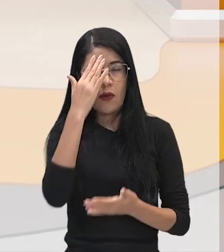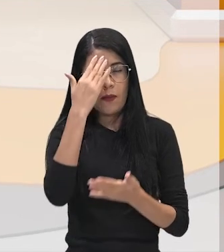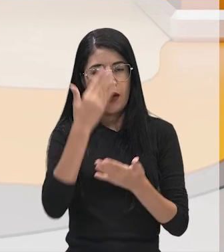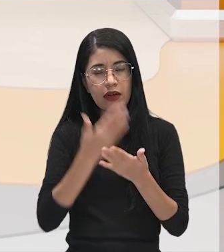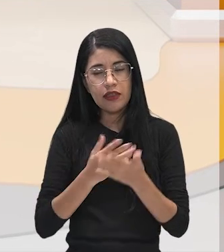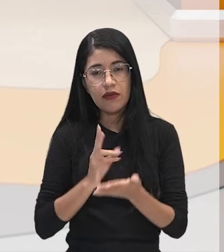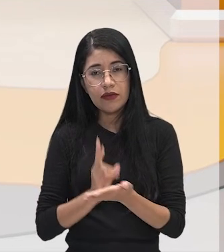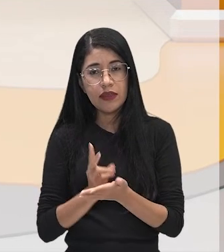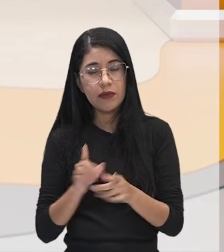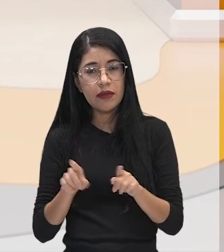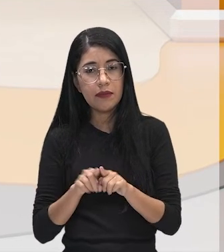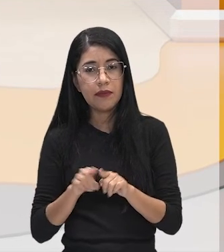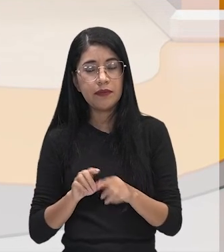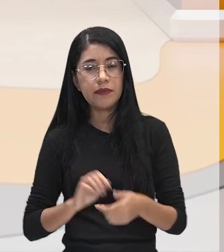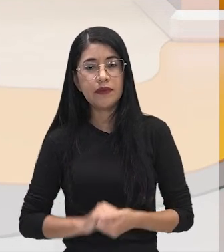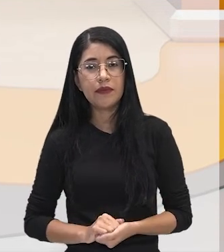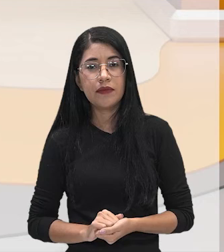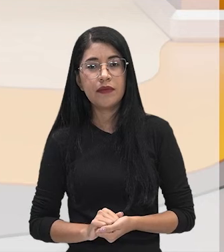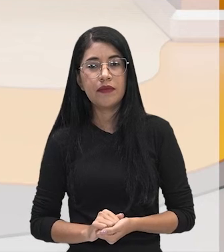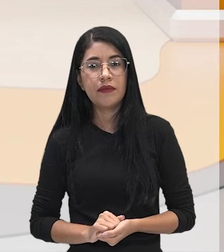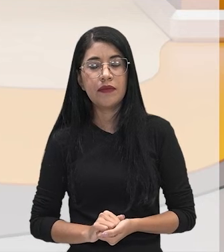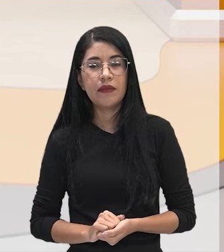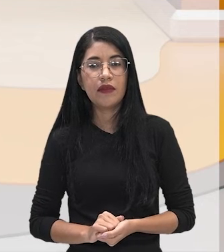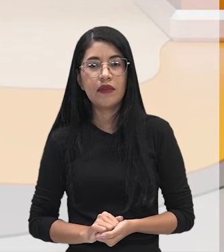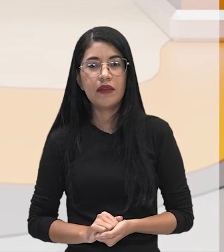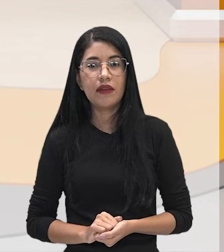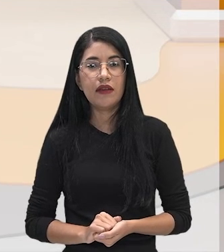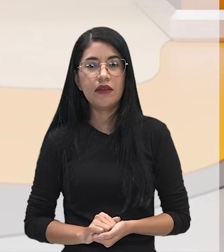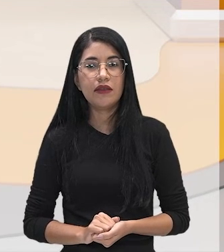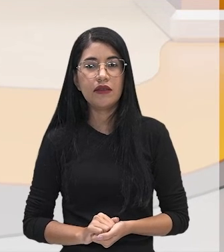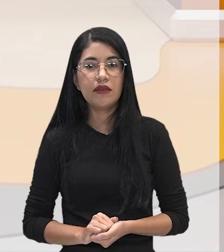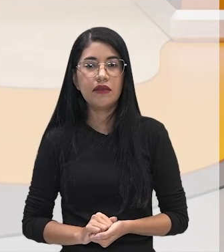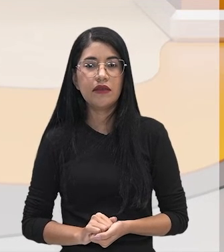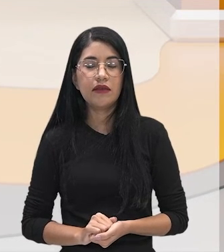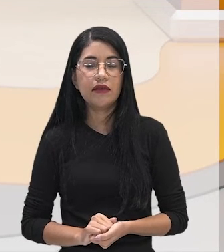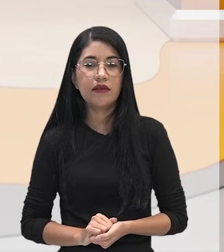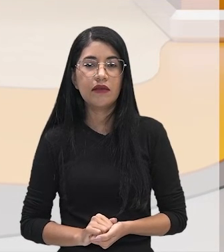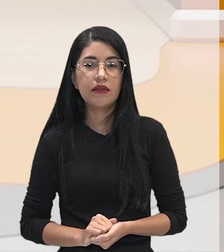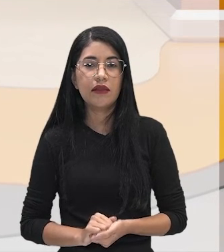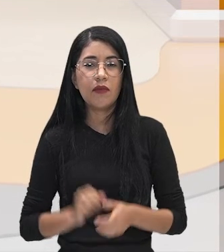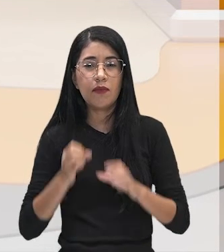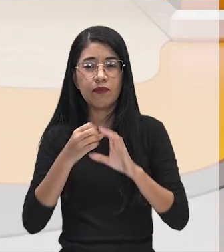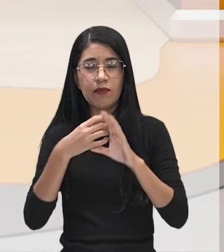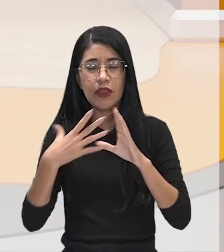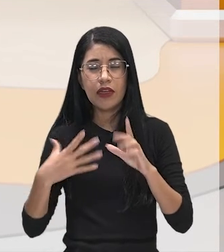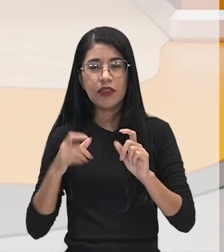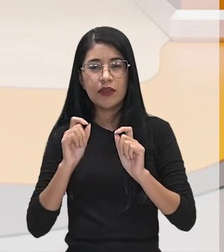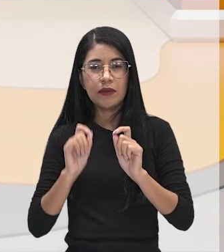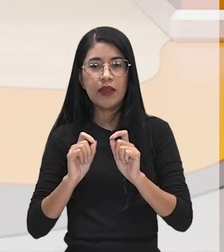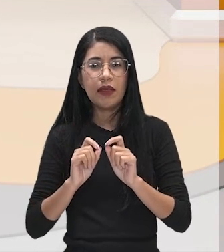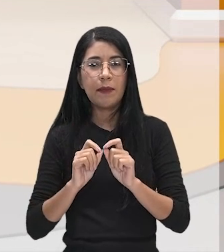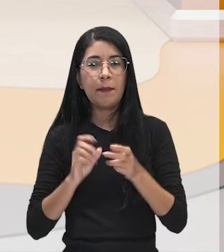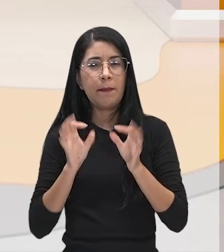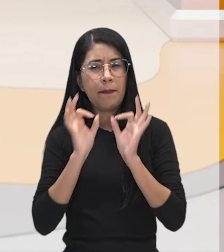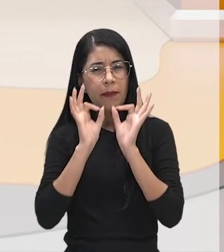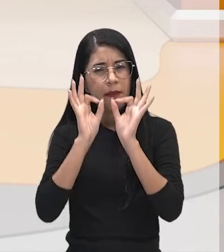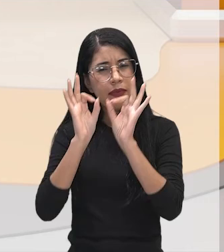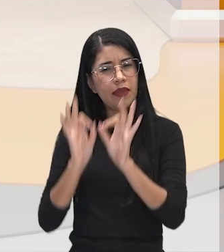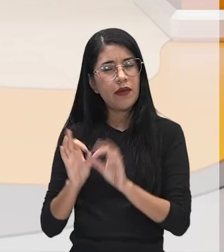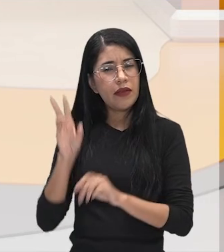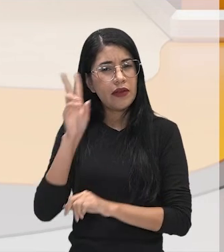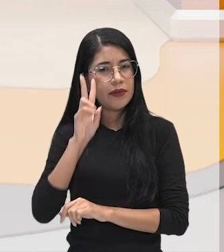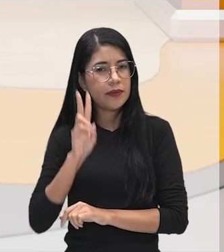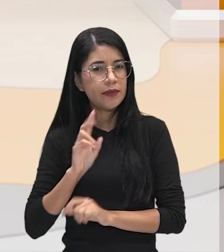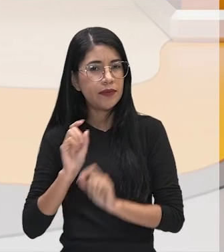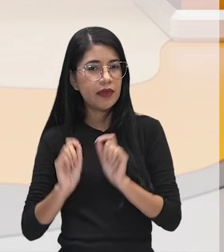tá? E olha só, vamos então agora caracterizar, né? Se liga nessa história, vamos então aí caracterizar,